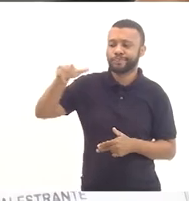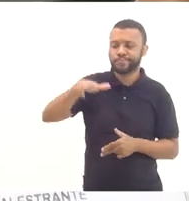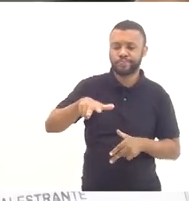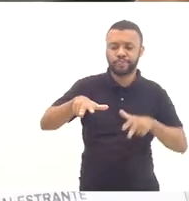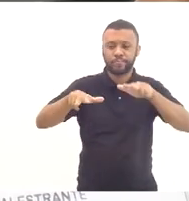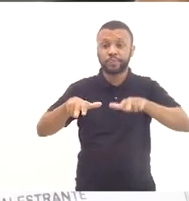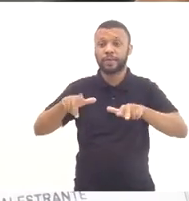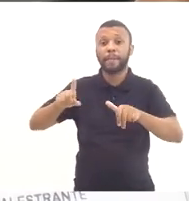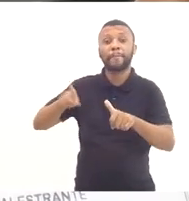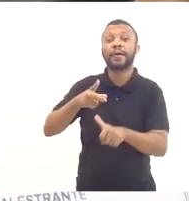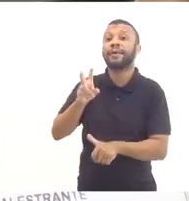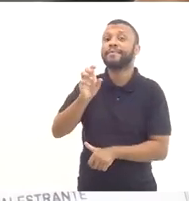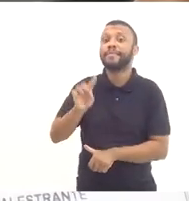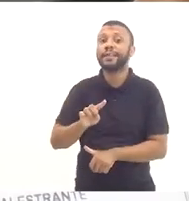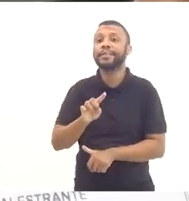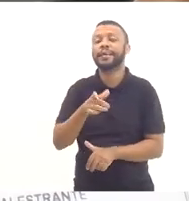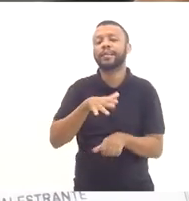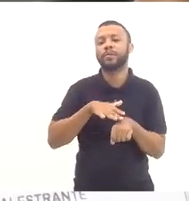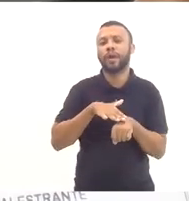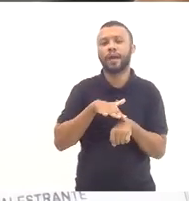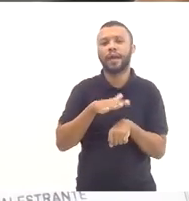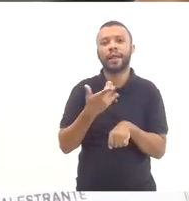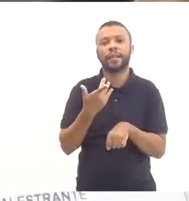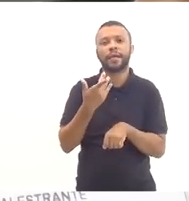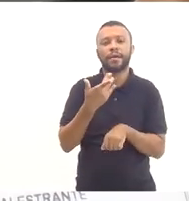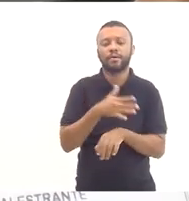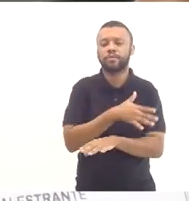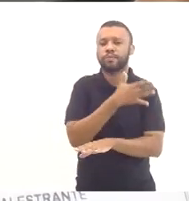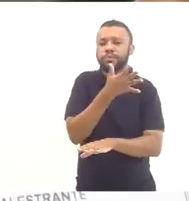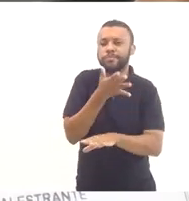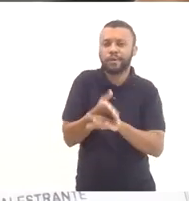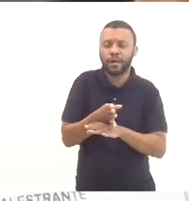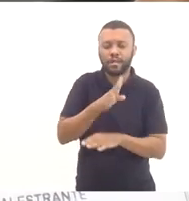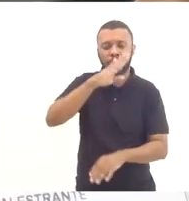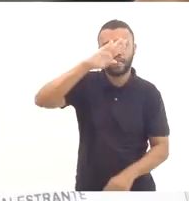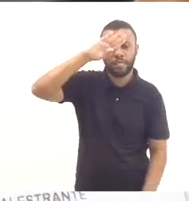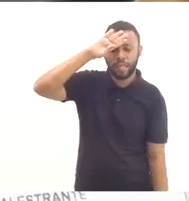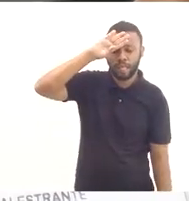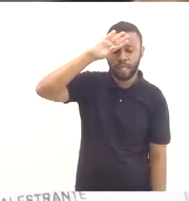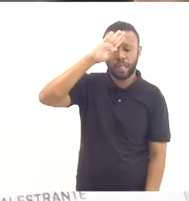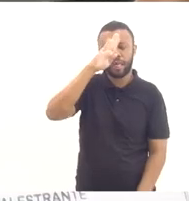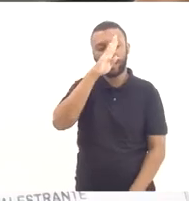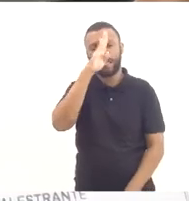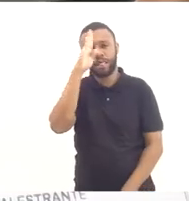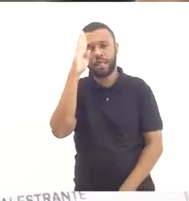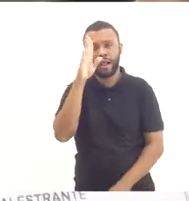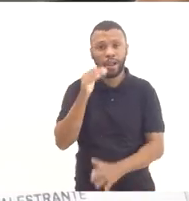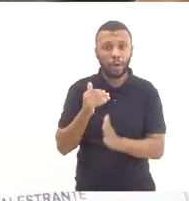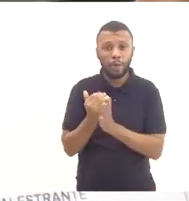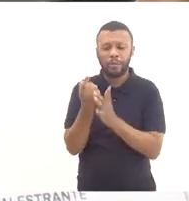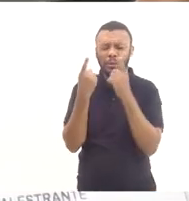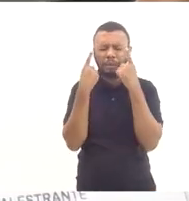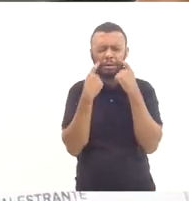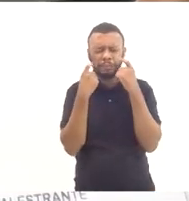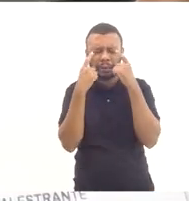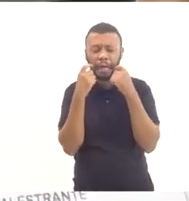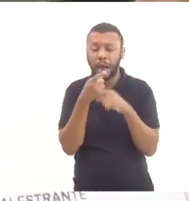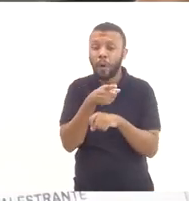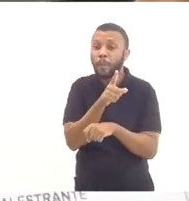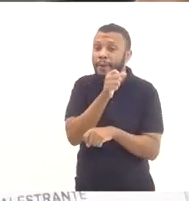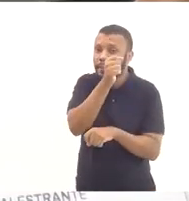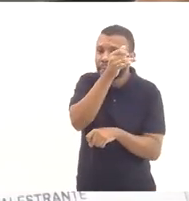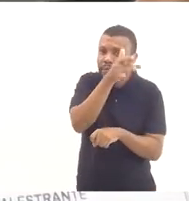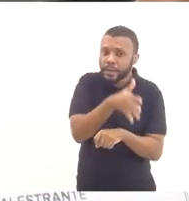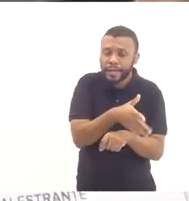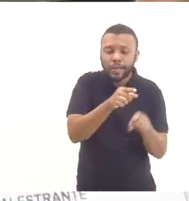vez que ele é do e Cia ele passou o dia febre uma linha quando chegou por volta de uma hora da manhã ele começou a chorar ele chorou até 6 horas da manhã sem parar